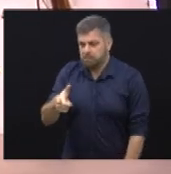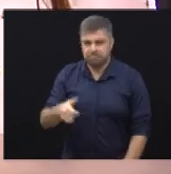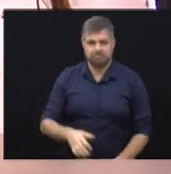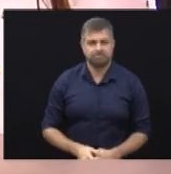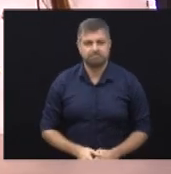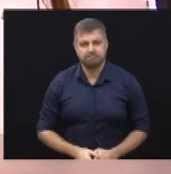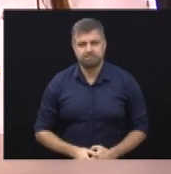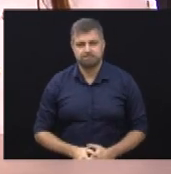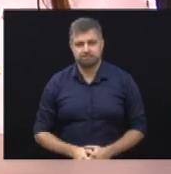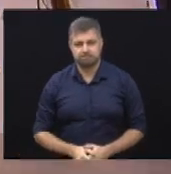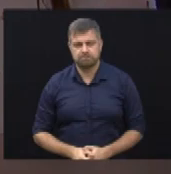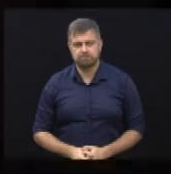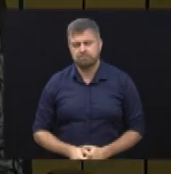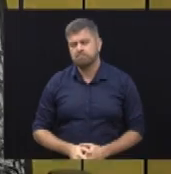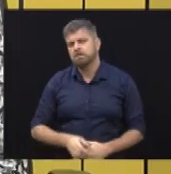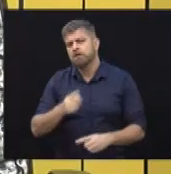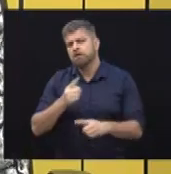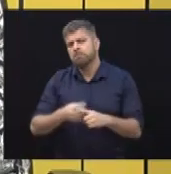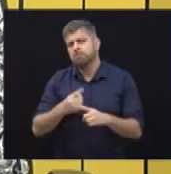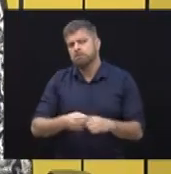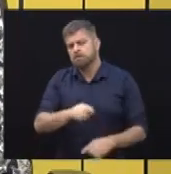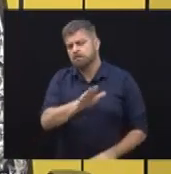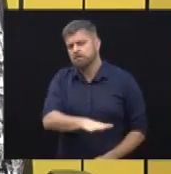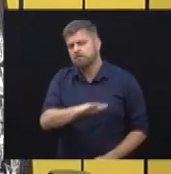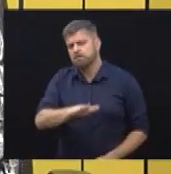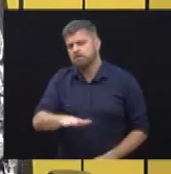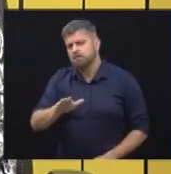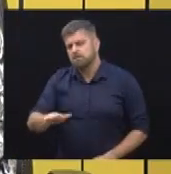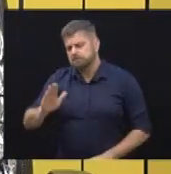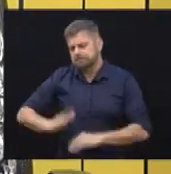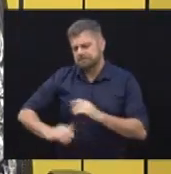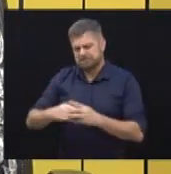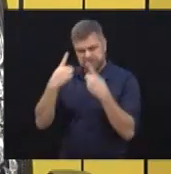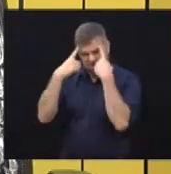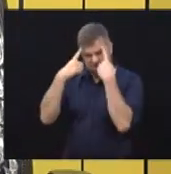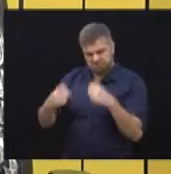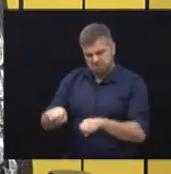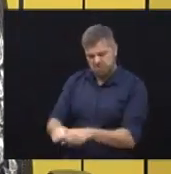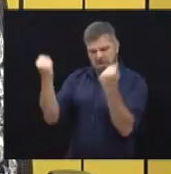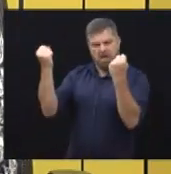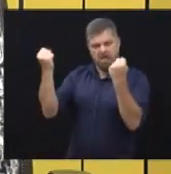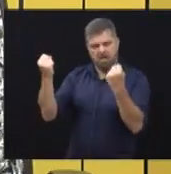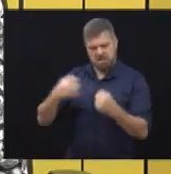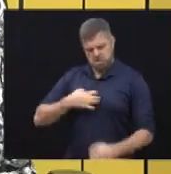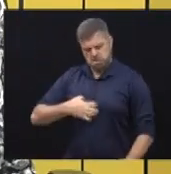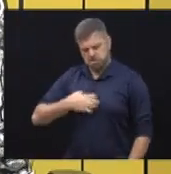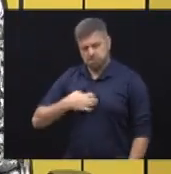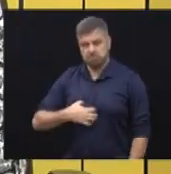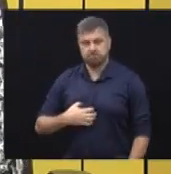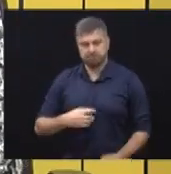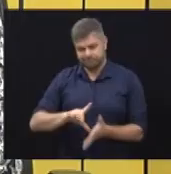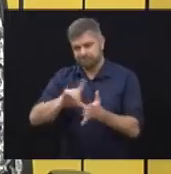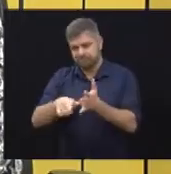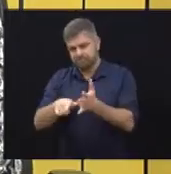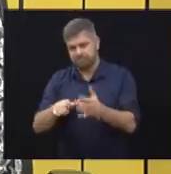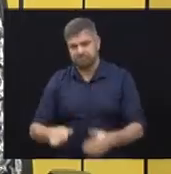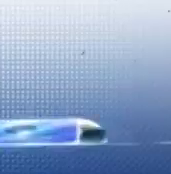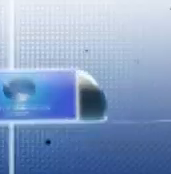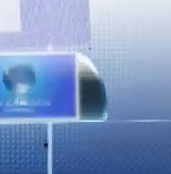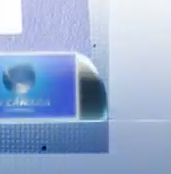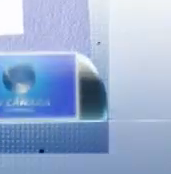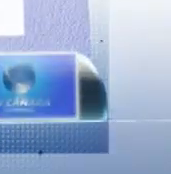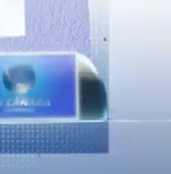chamou a atenção agora no momento. Qual a razão para uma criança ter atitudes violentas? É o assunto do próximo